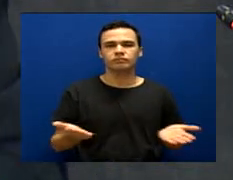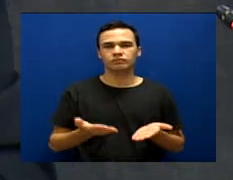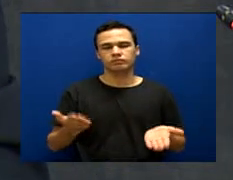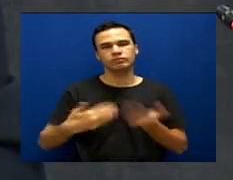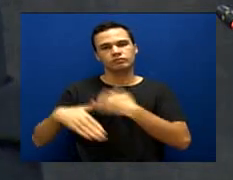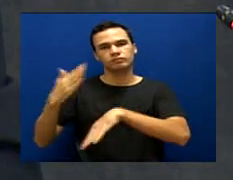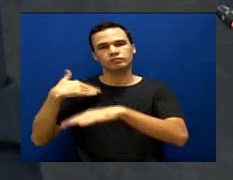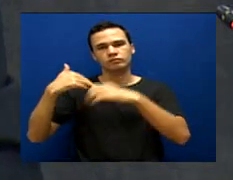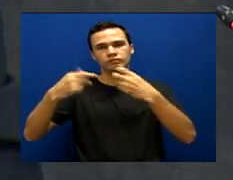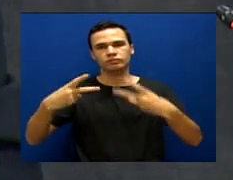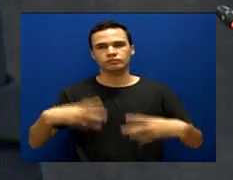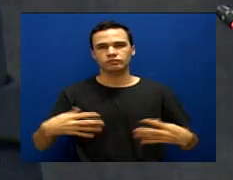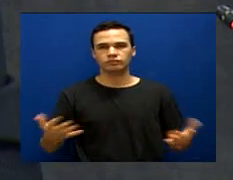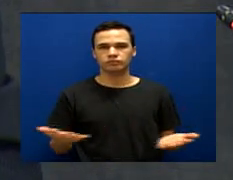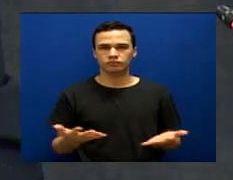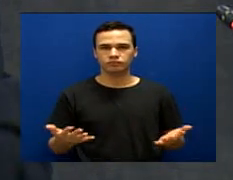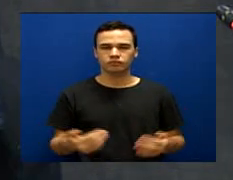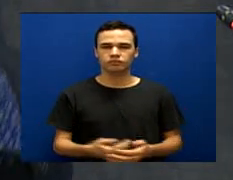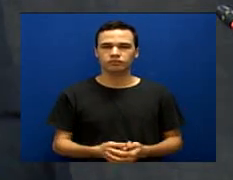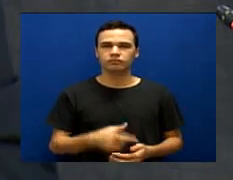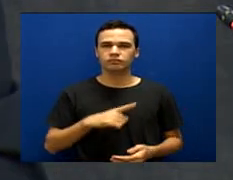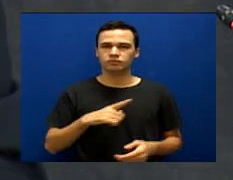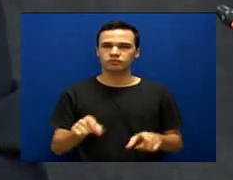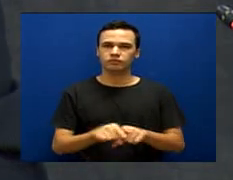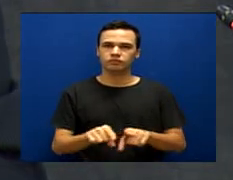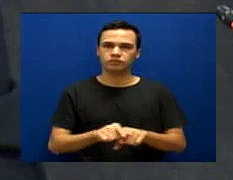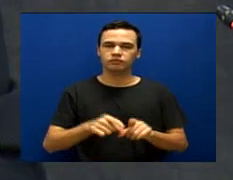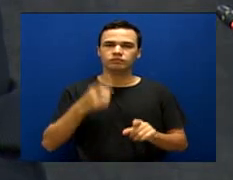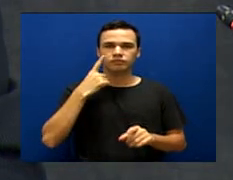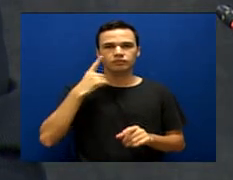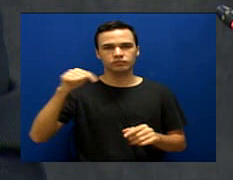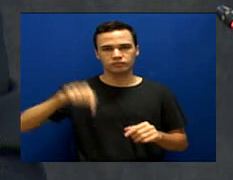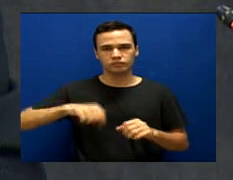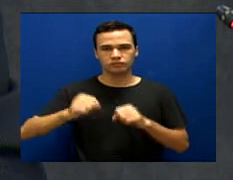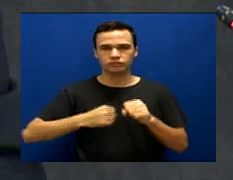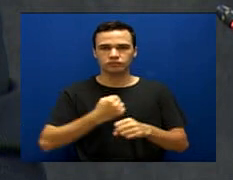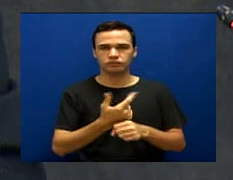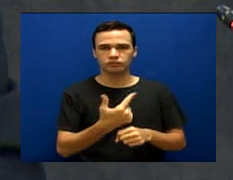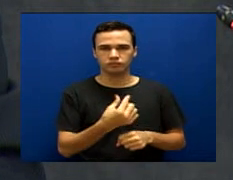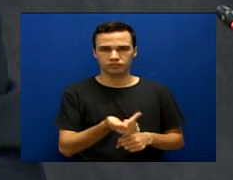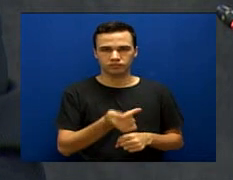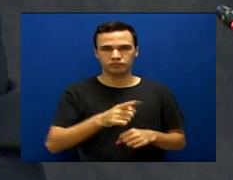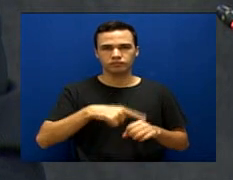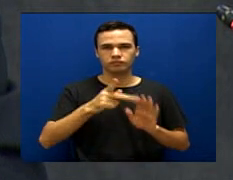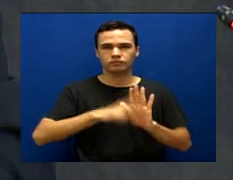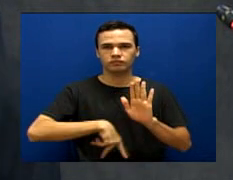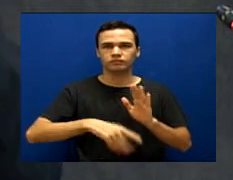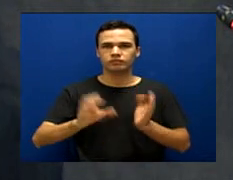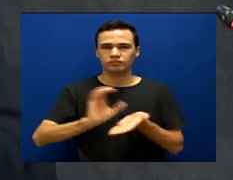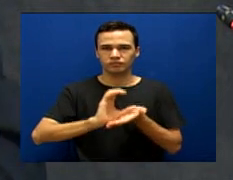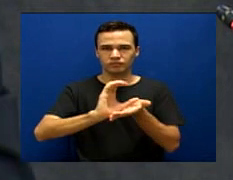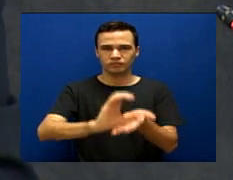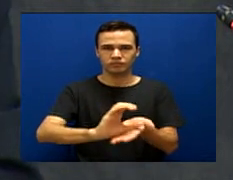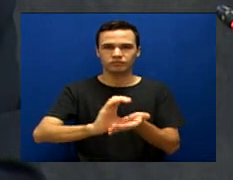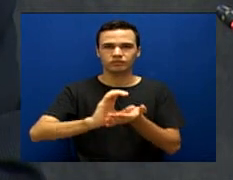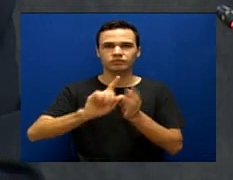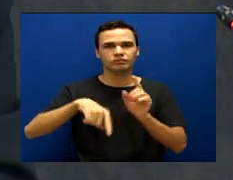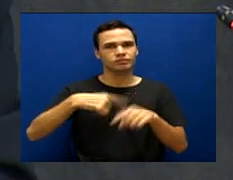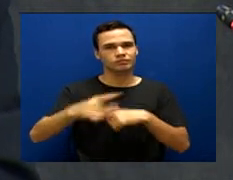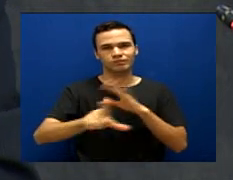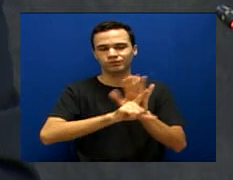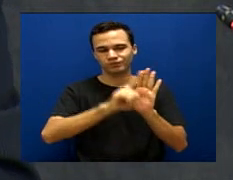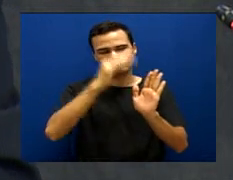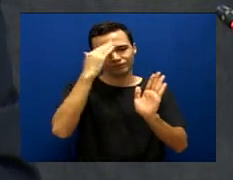falado disso anteriormente, e inclusive apresentamos nesse ano o projeto de lei do Conselho, foi dado como